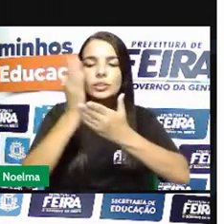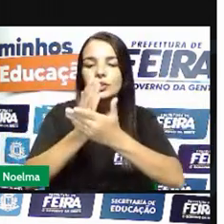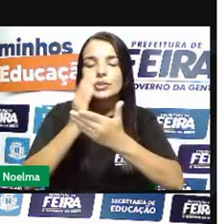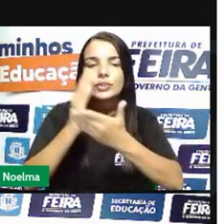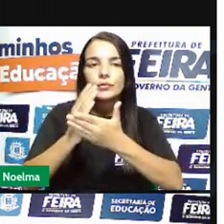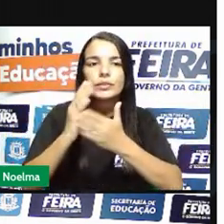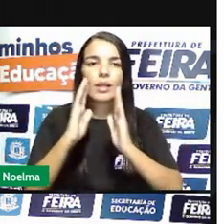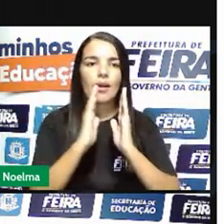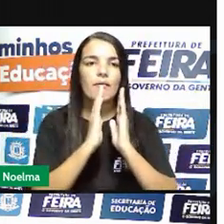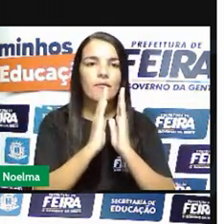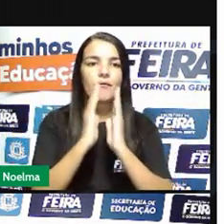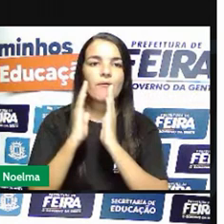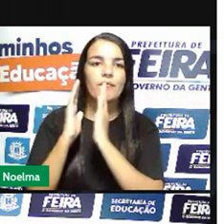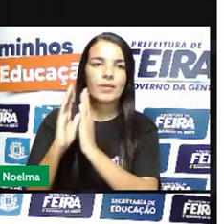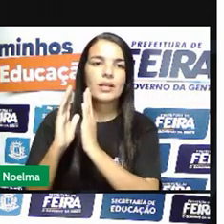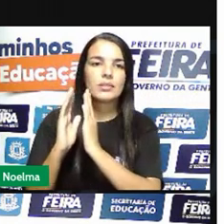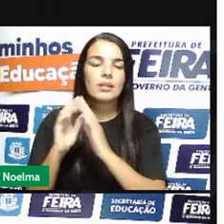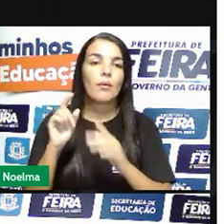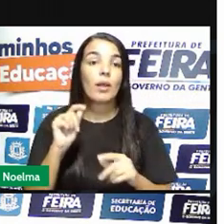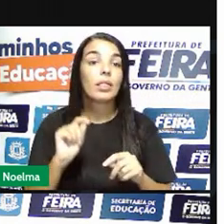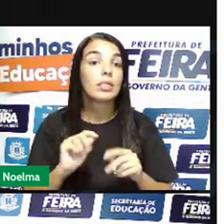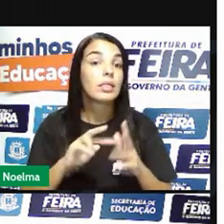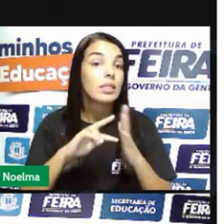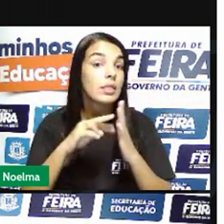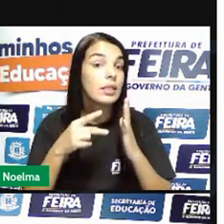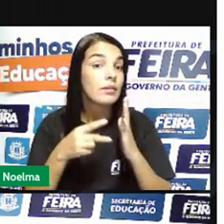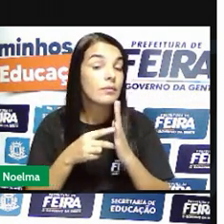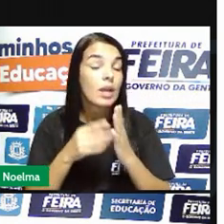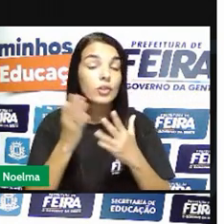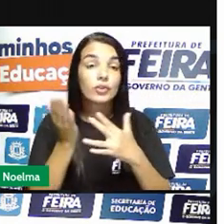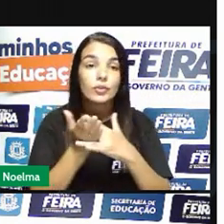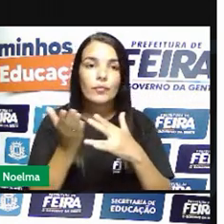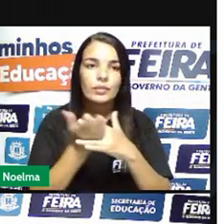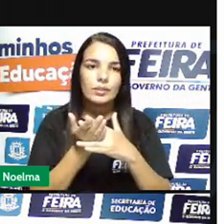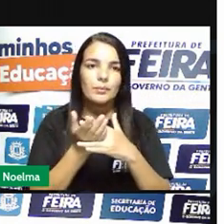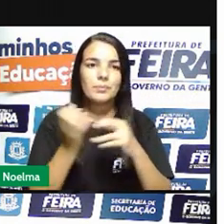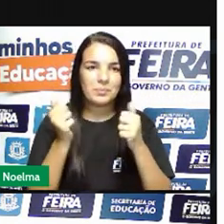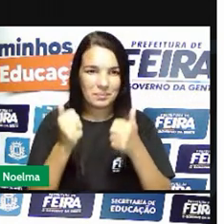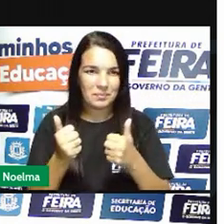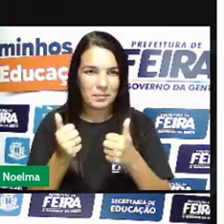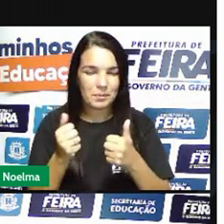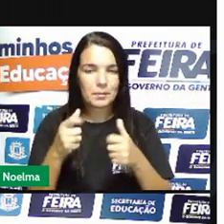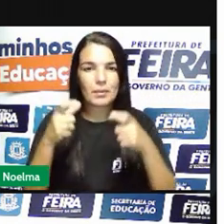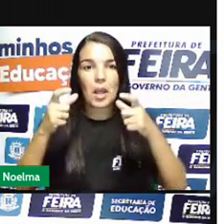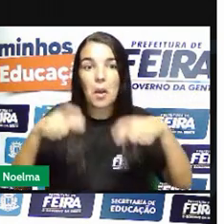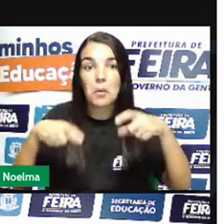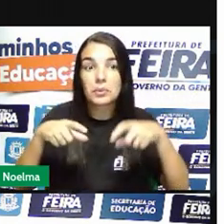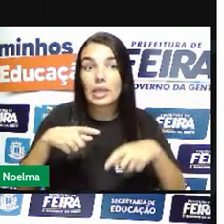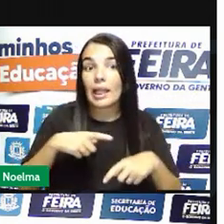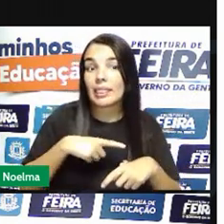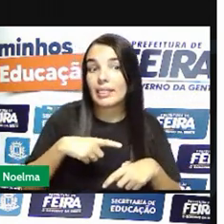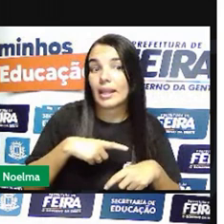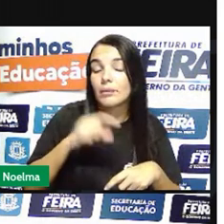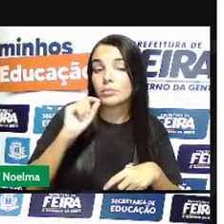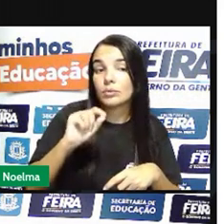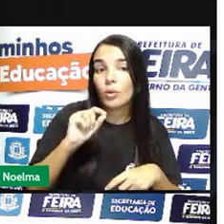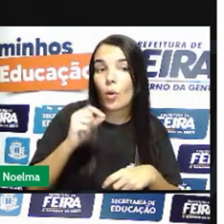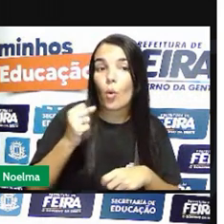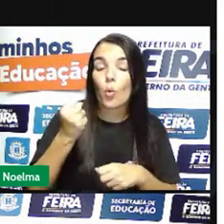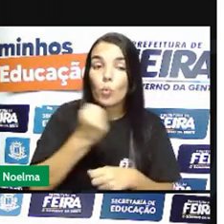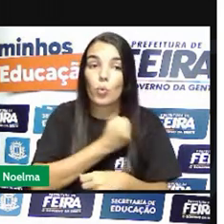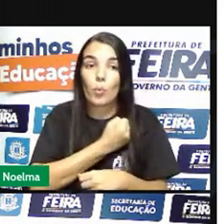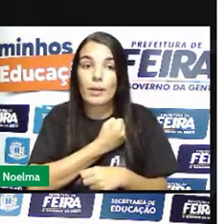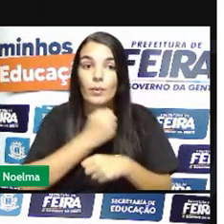uma fração fração indica uma divisão até onde nós teremos o